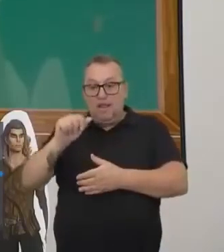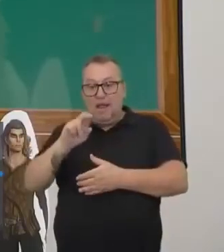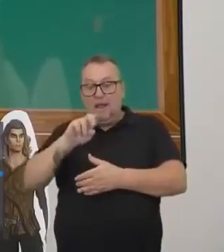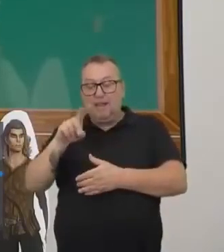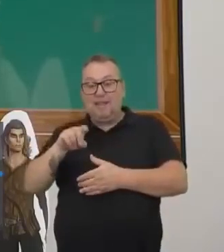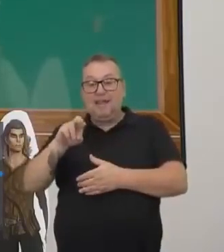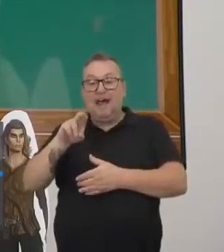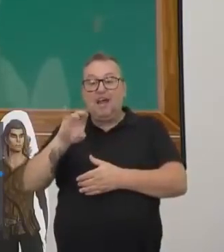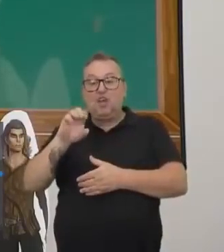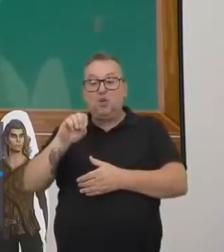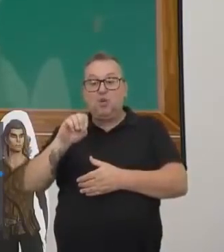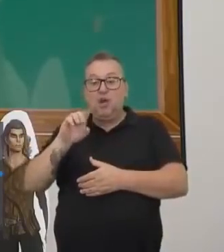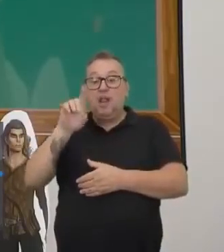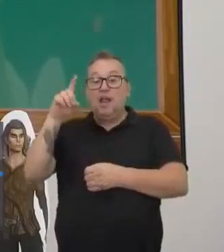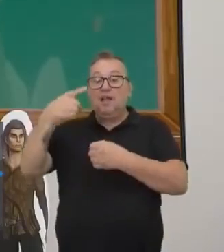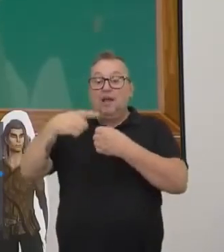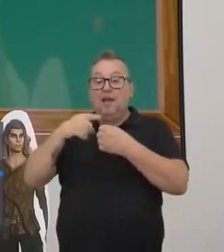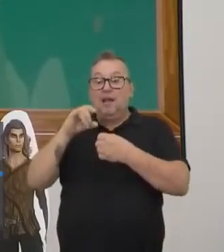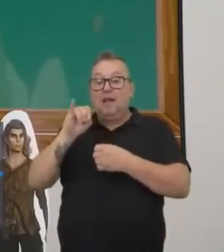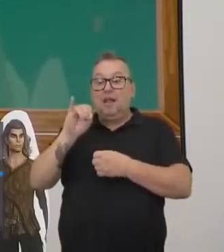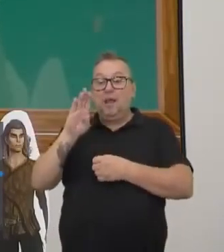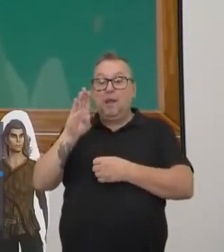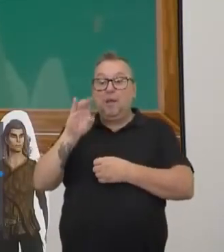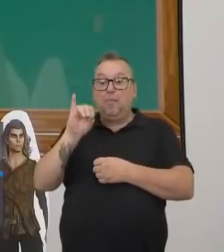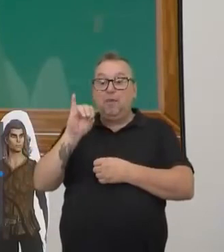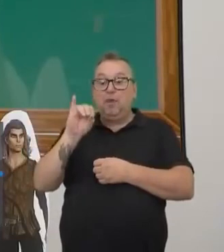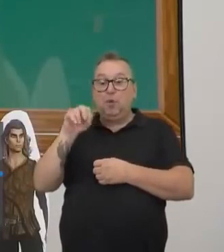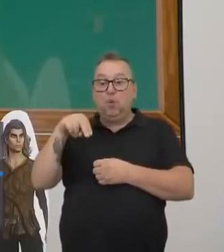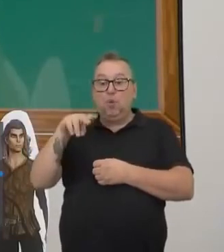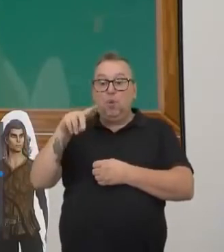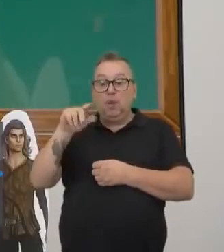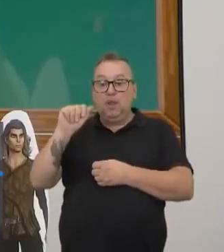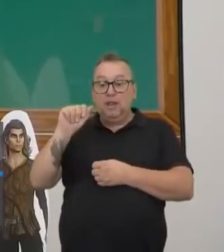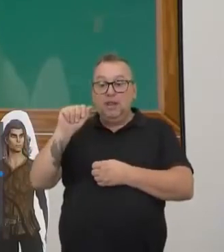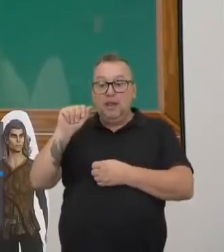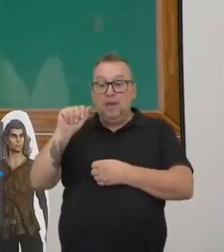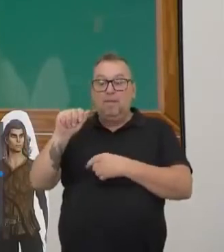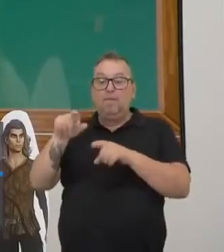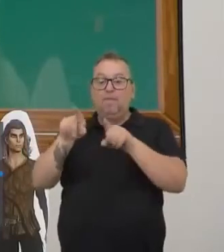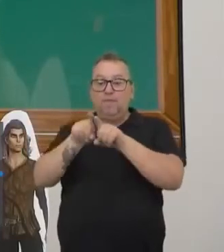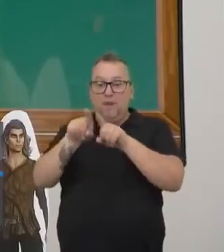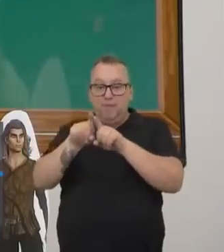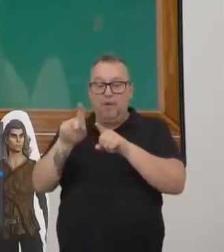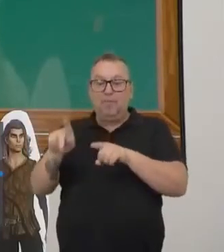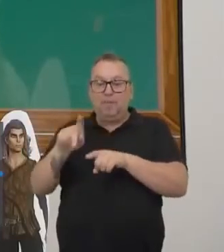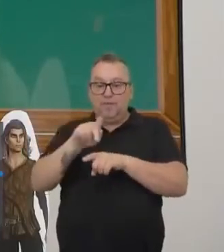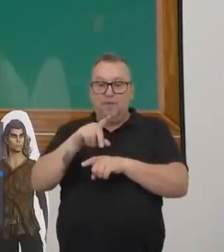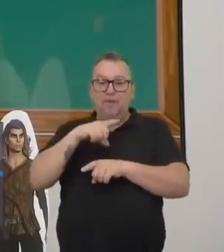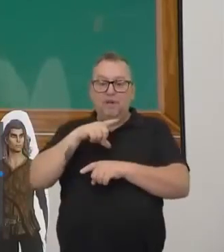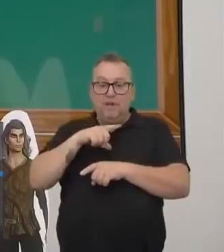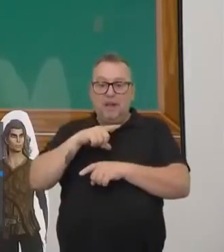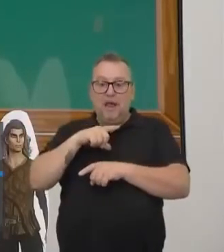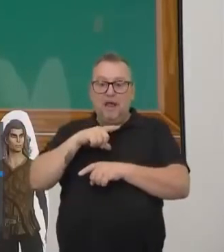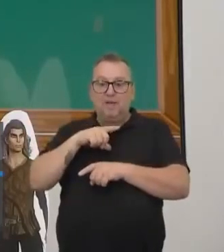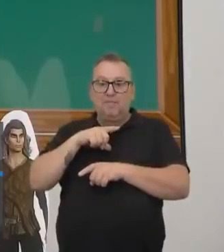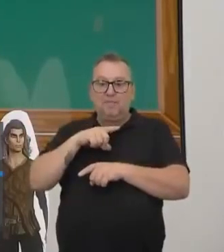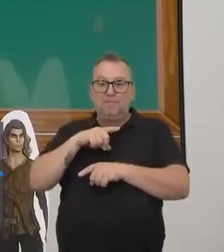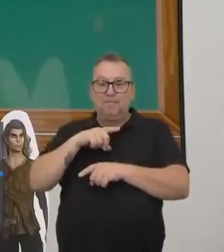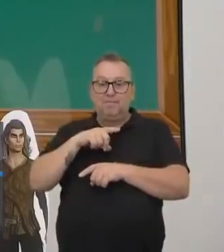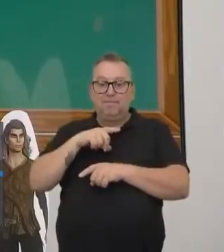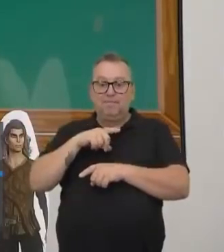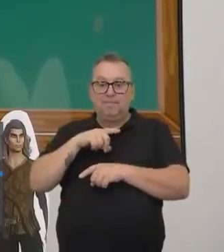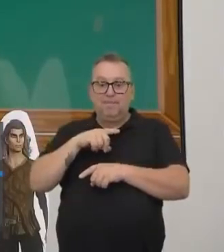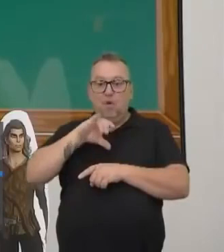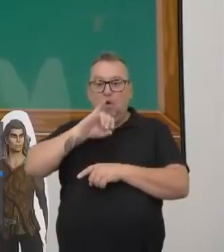Ibiúna. Ótimo dia para vocês. O Pro Marco Antônio, ele está aqui acompanhando a aula conosco. Pro Benjamin, lá de...